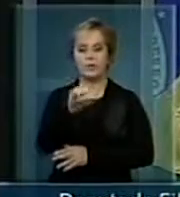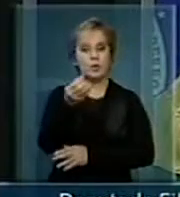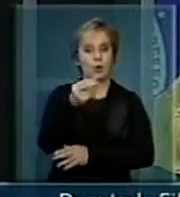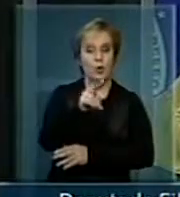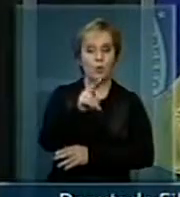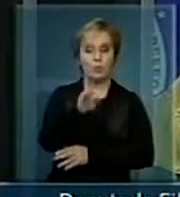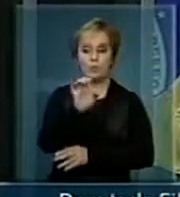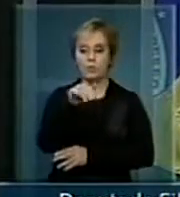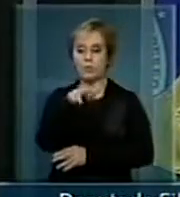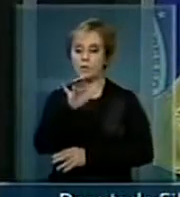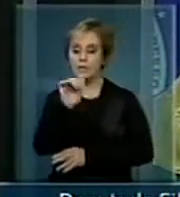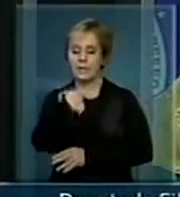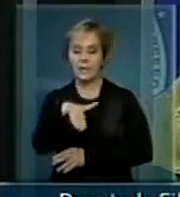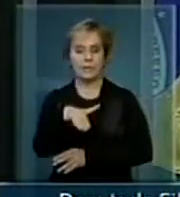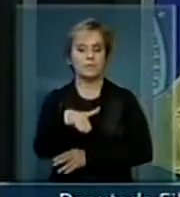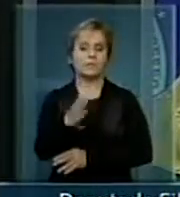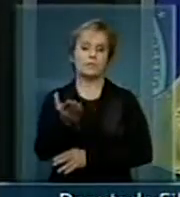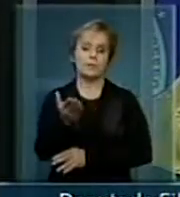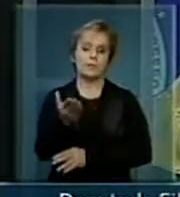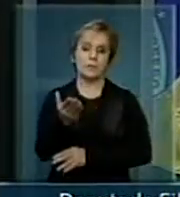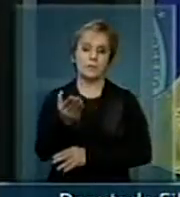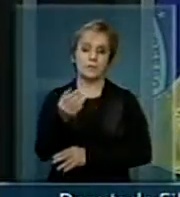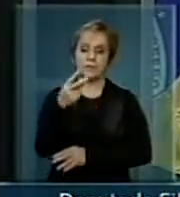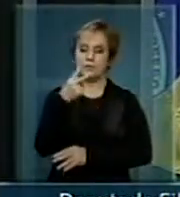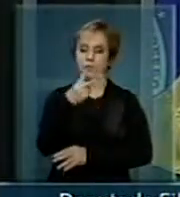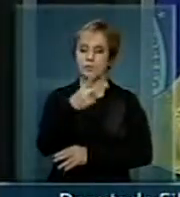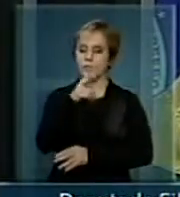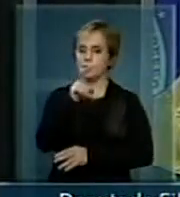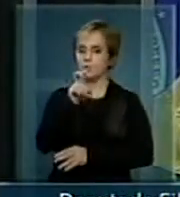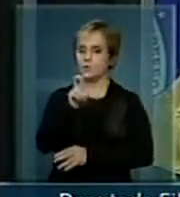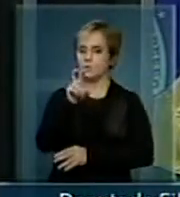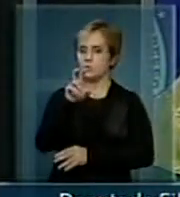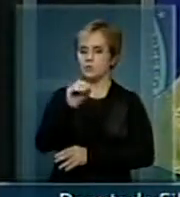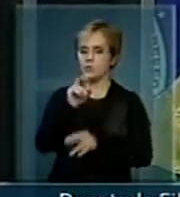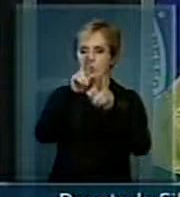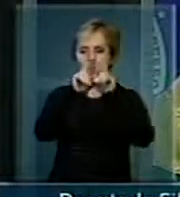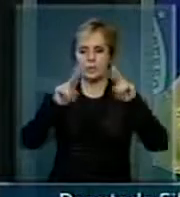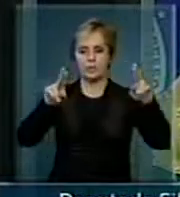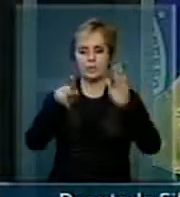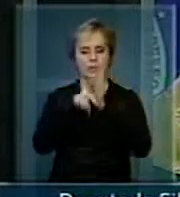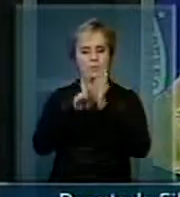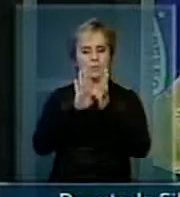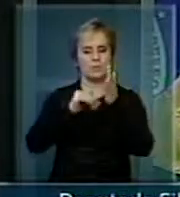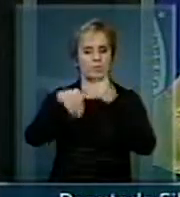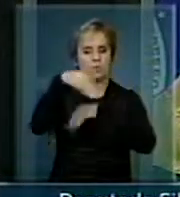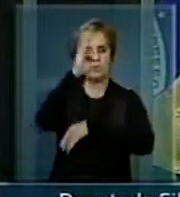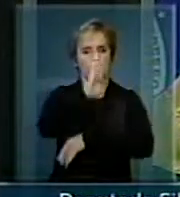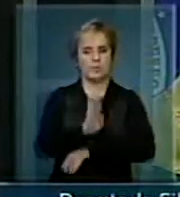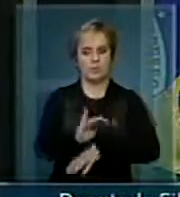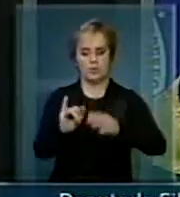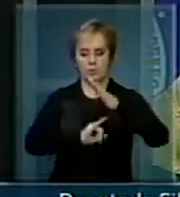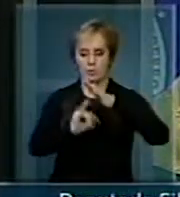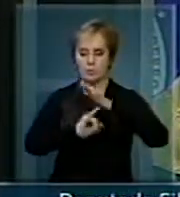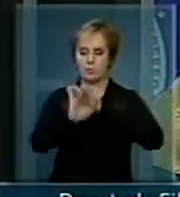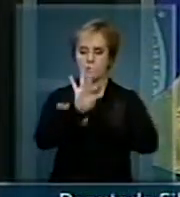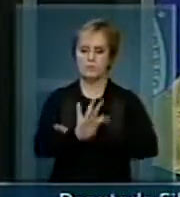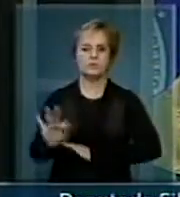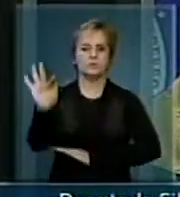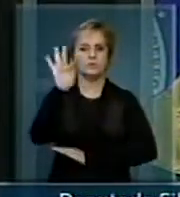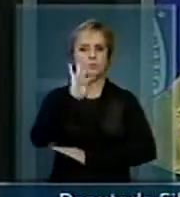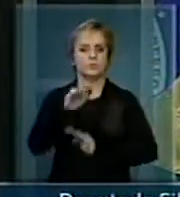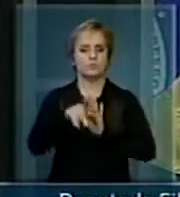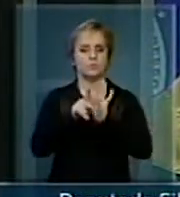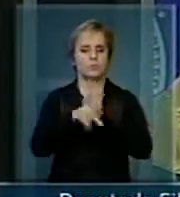forma do acesso. E nas 250 universidades e institutos federais do